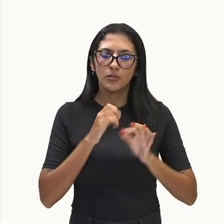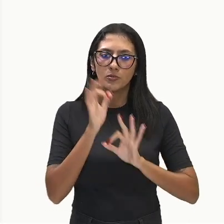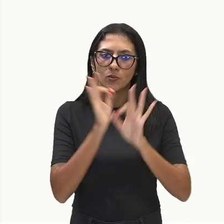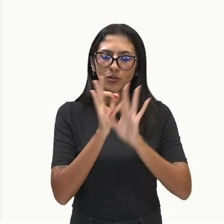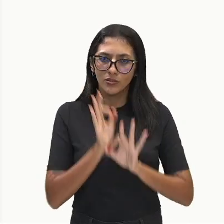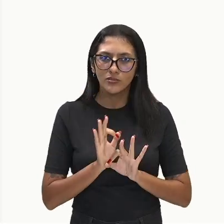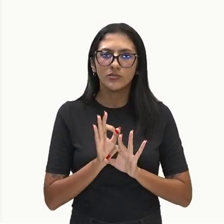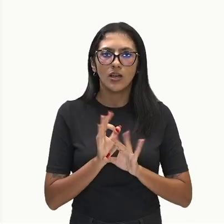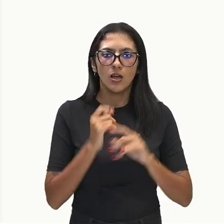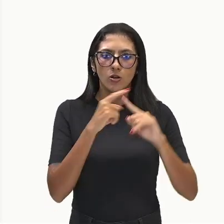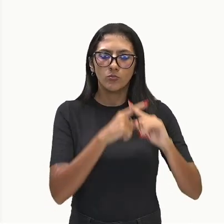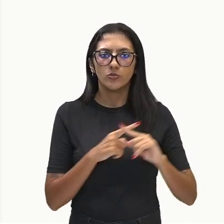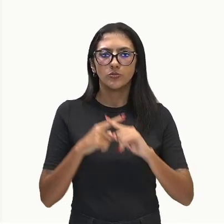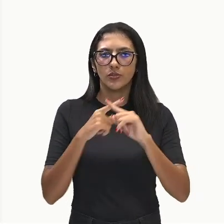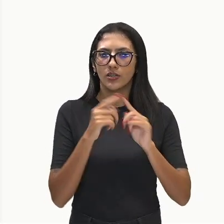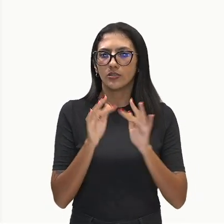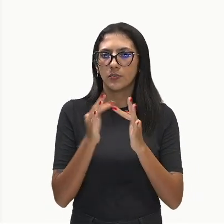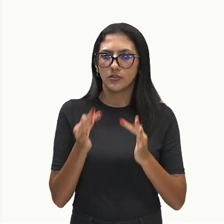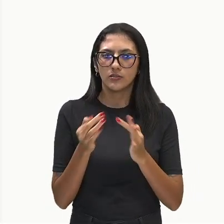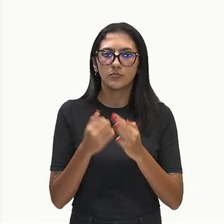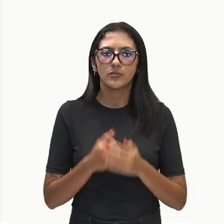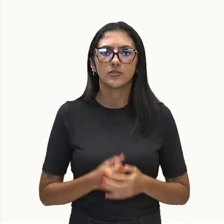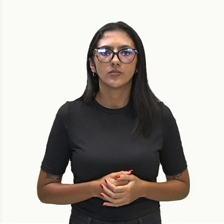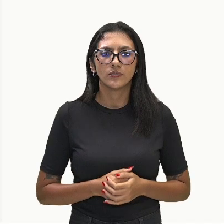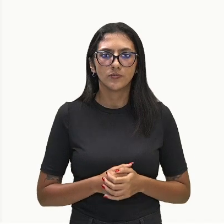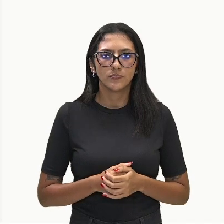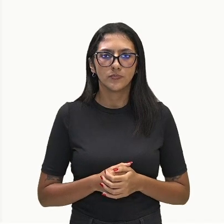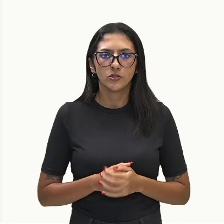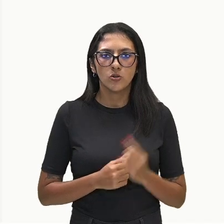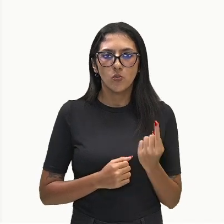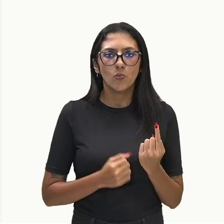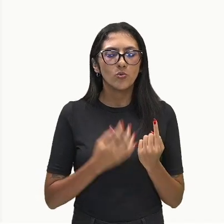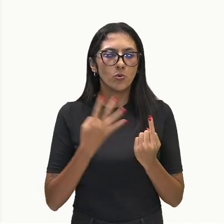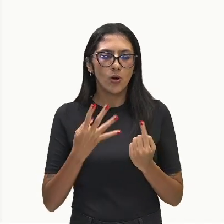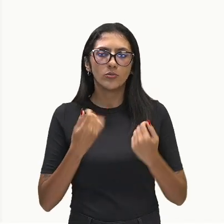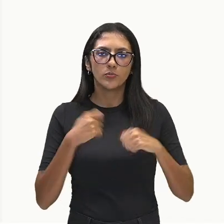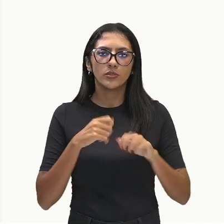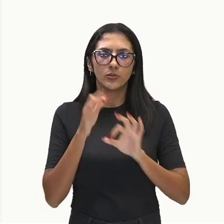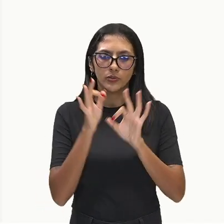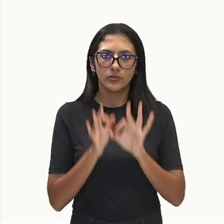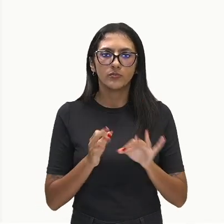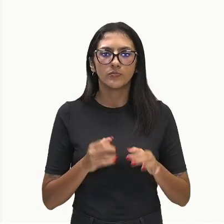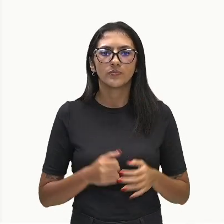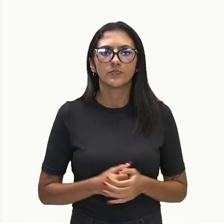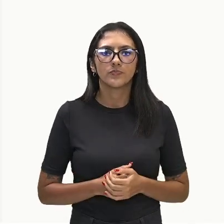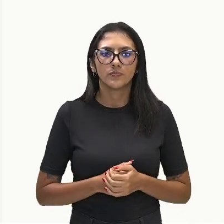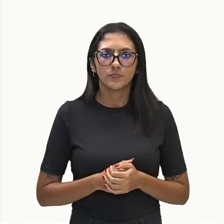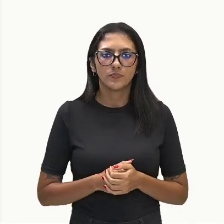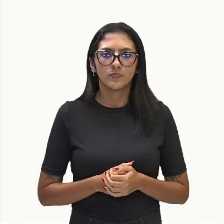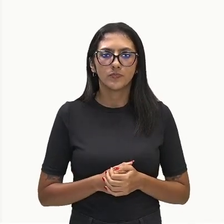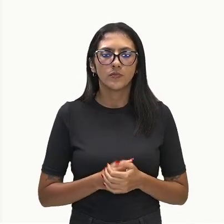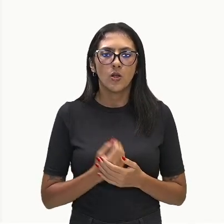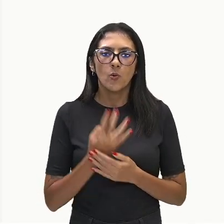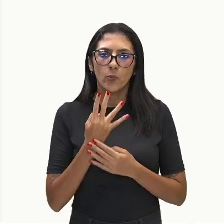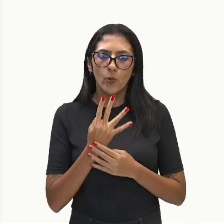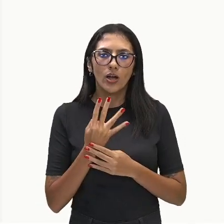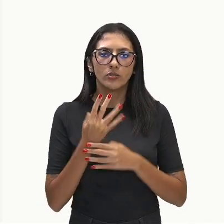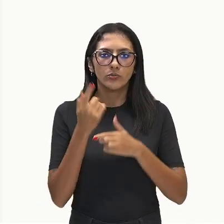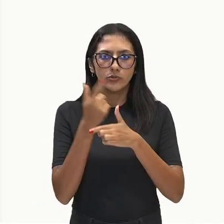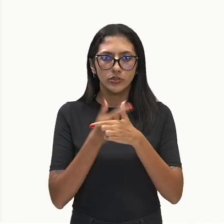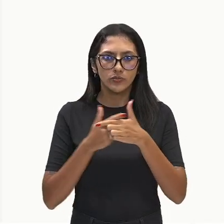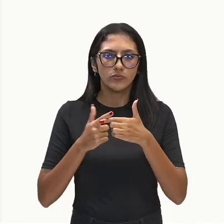MMC entre 1 e 4. Aí a mesma regra. 4 dividido por 1,